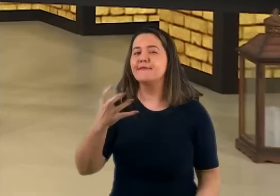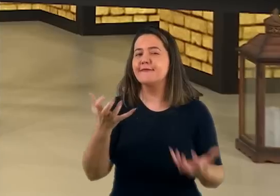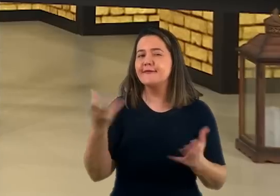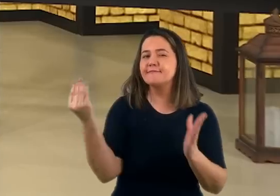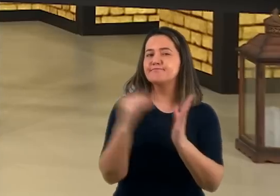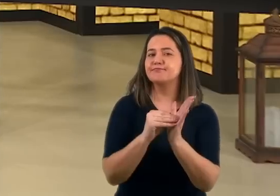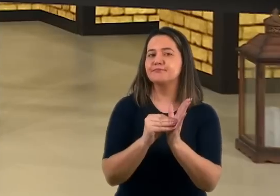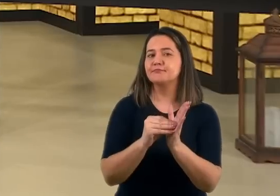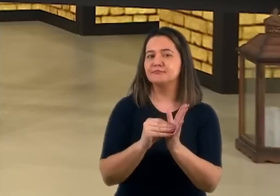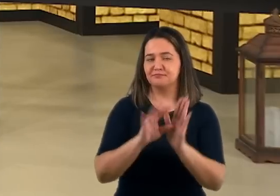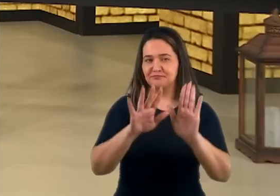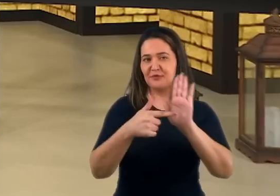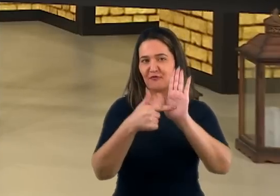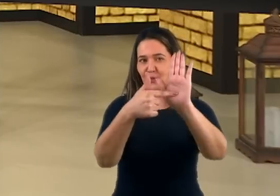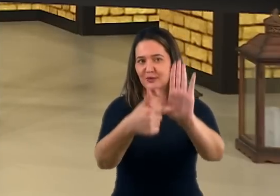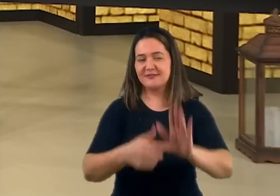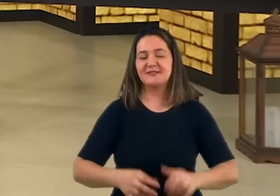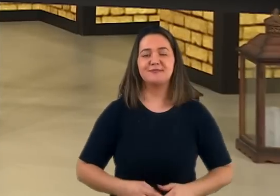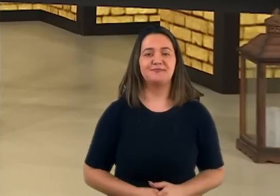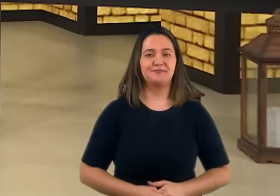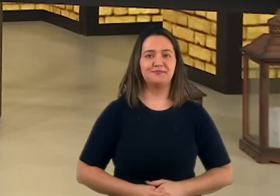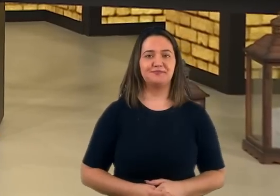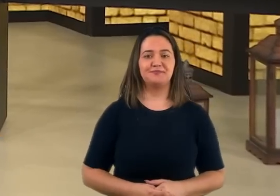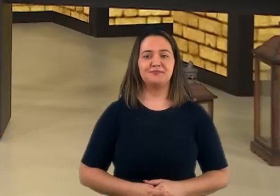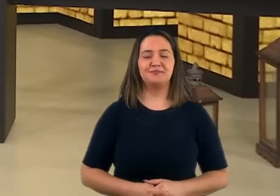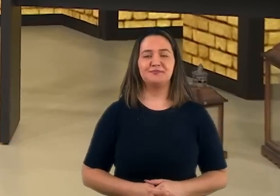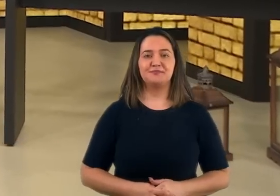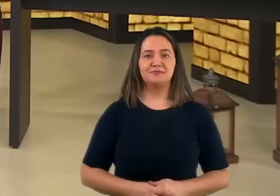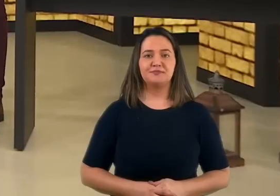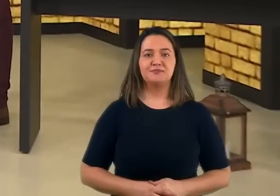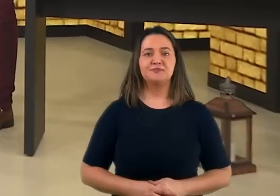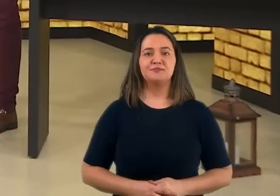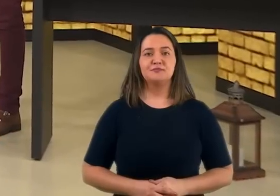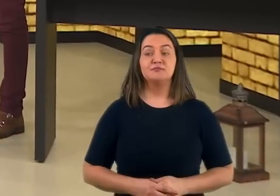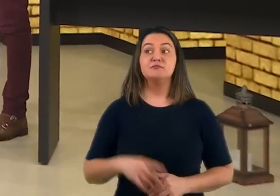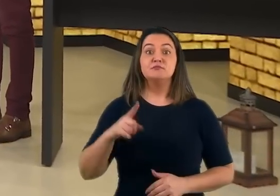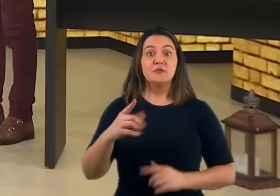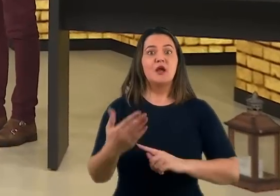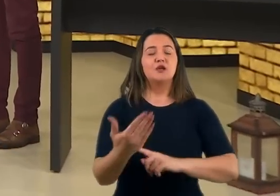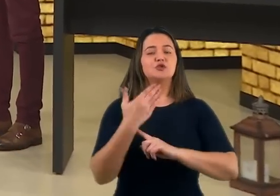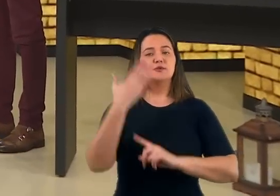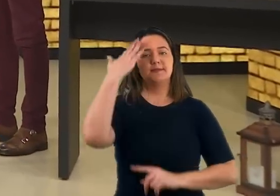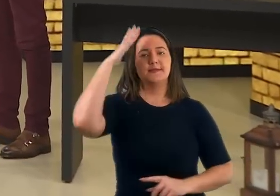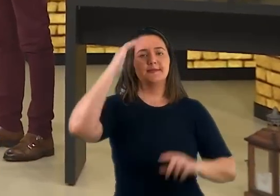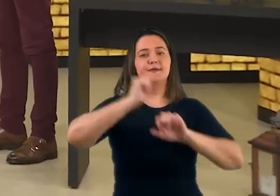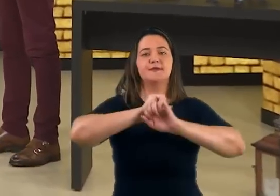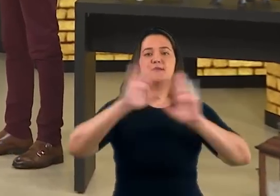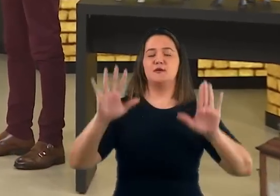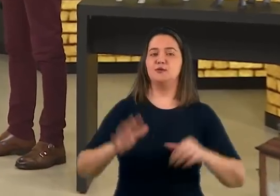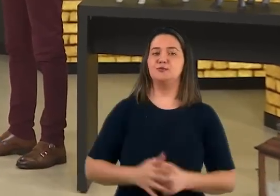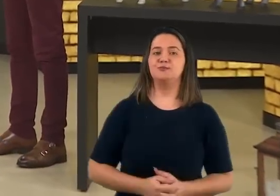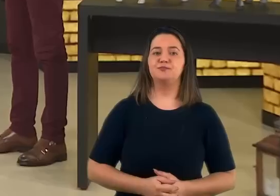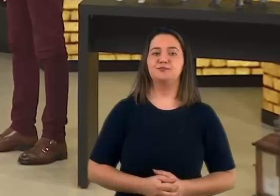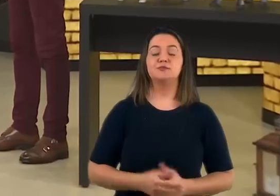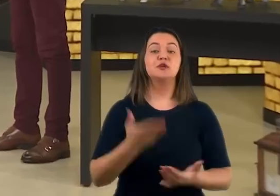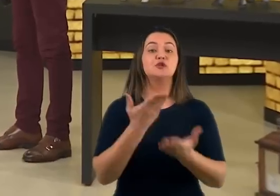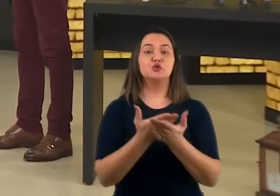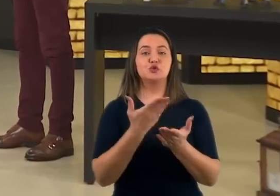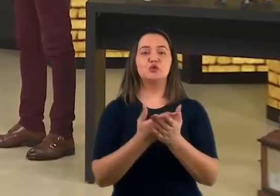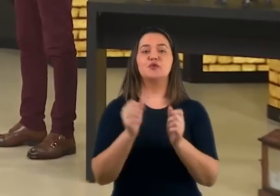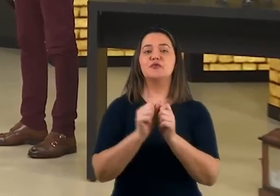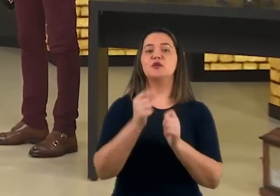você aqui um estudo na tela, vamos colocar aqui, que nos ajuda a esclarecer esse texto. Esse estudo foi feito pelo